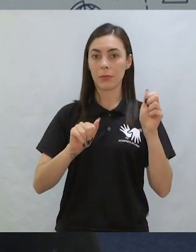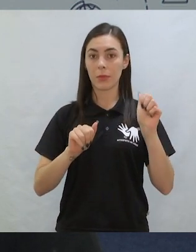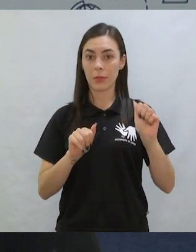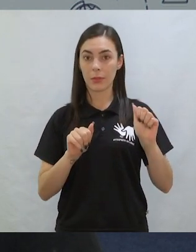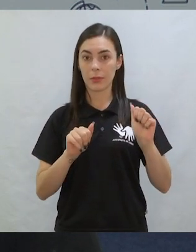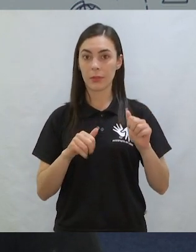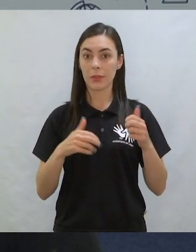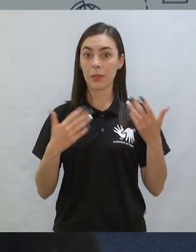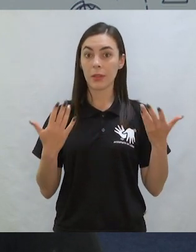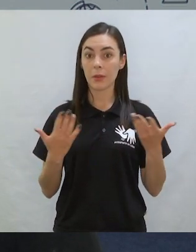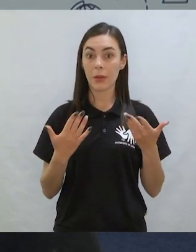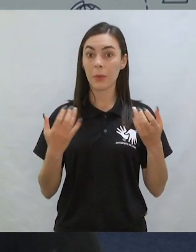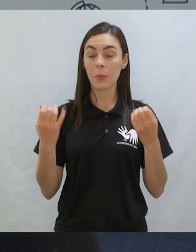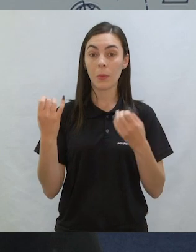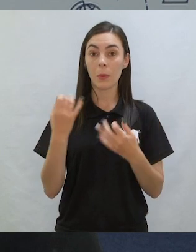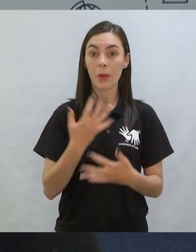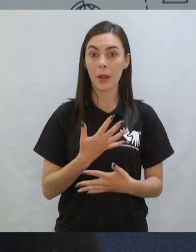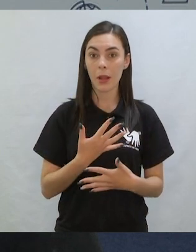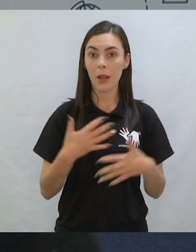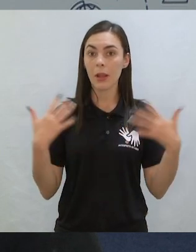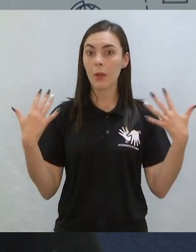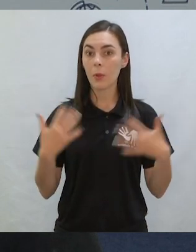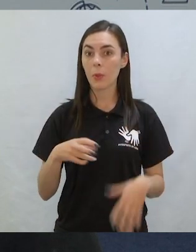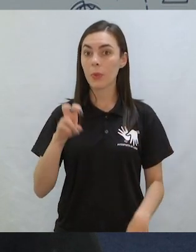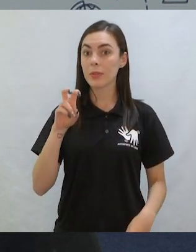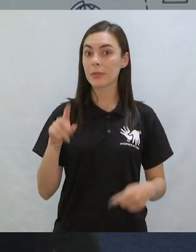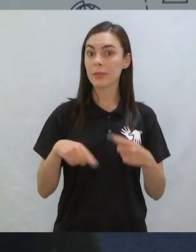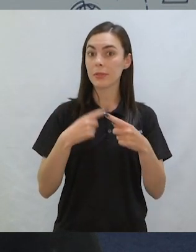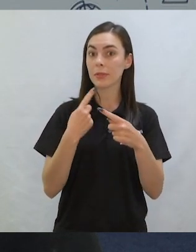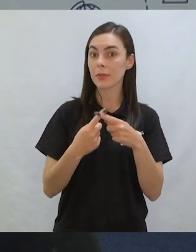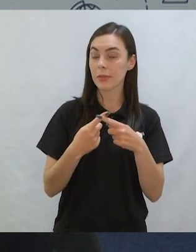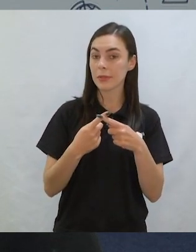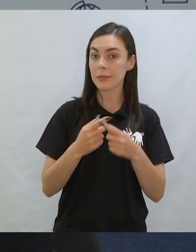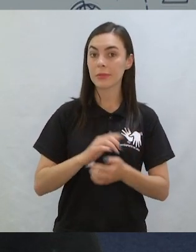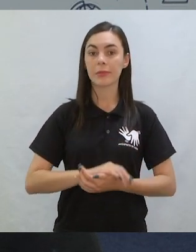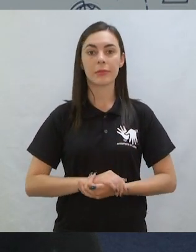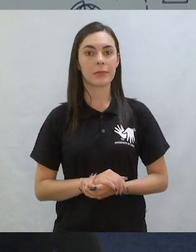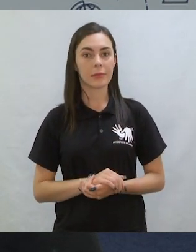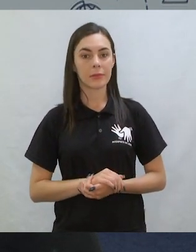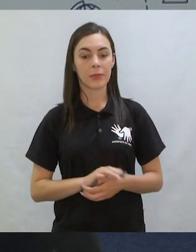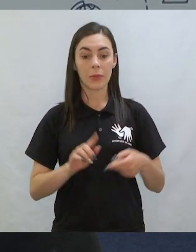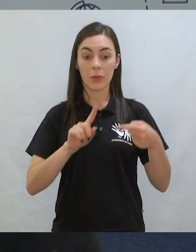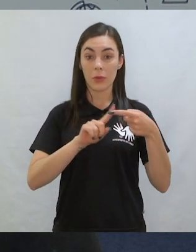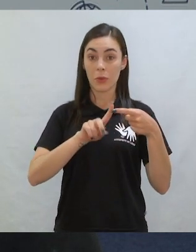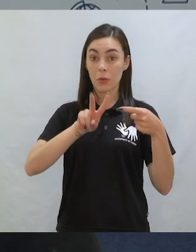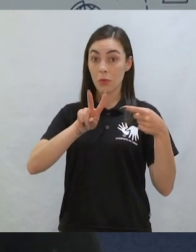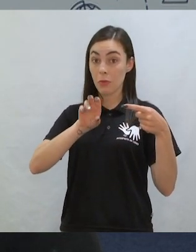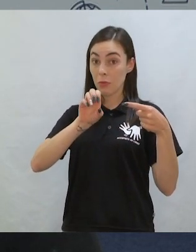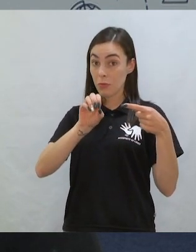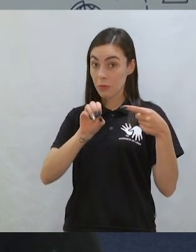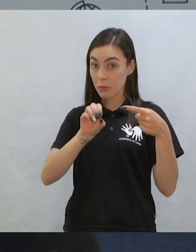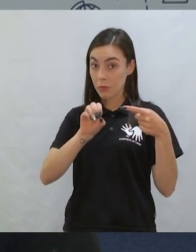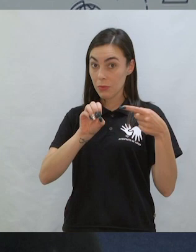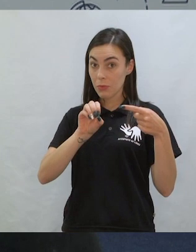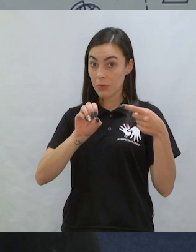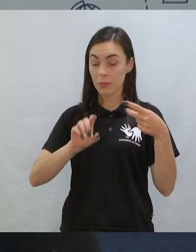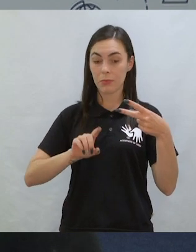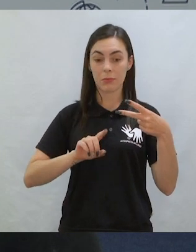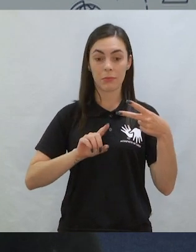Voluntária. Nós abrimos quantas vezes? 5 vezes. Olhem lá.